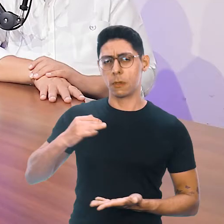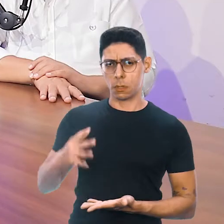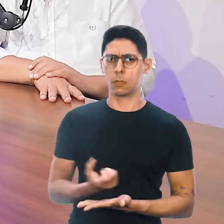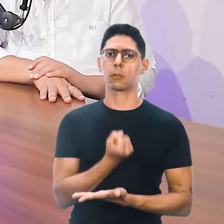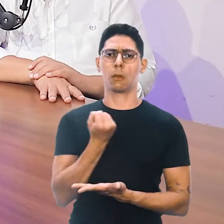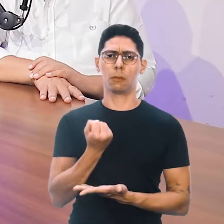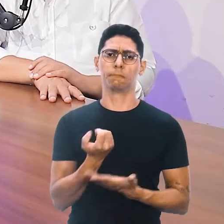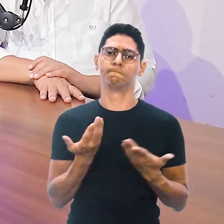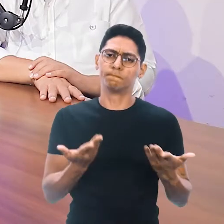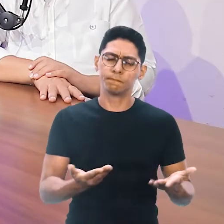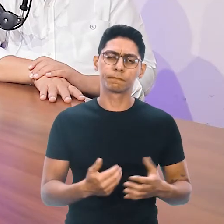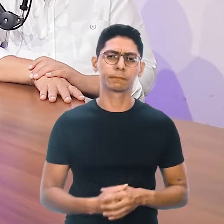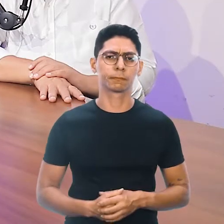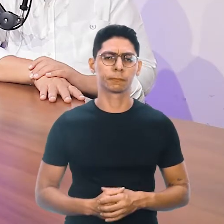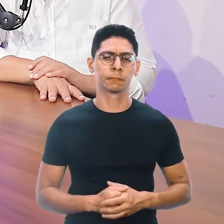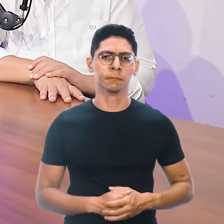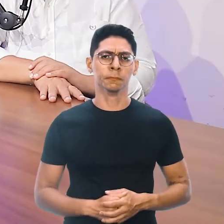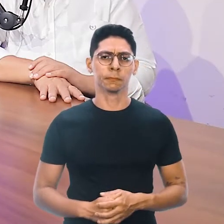A polio